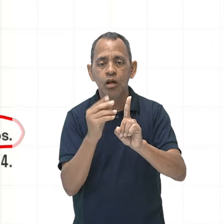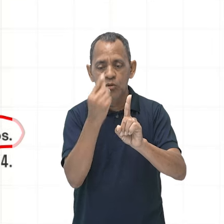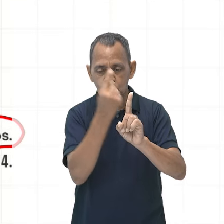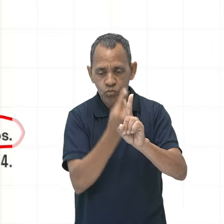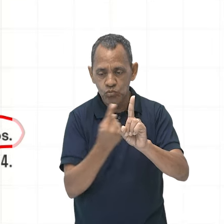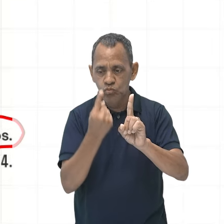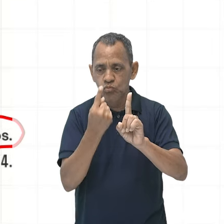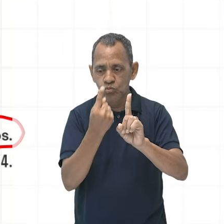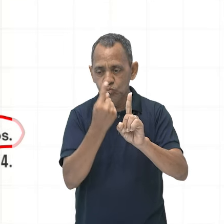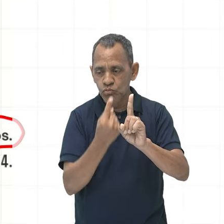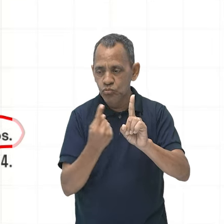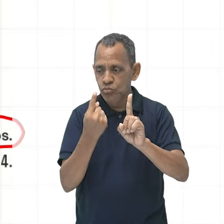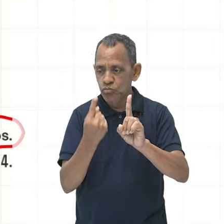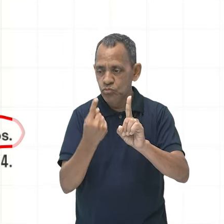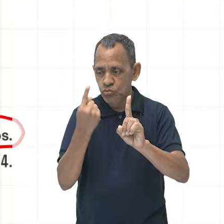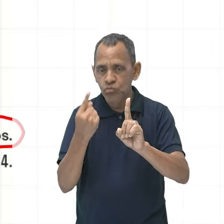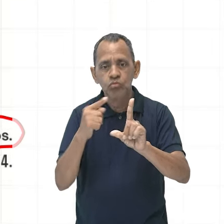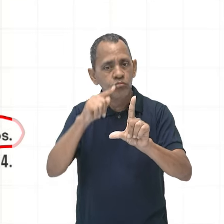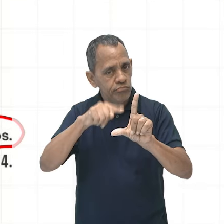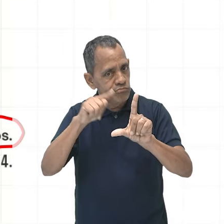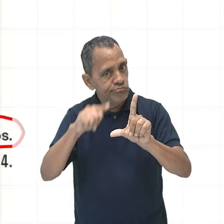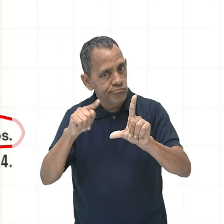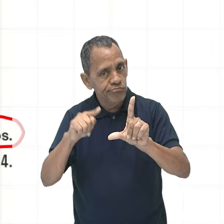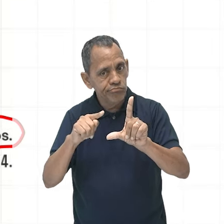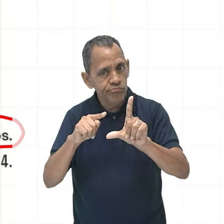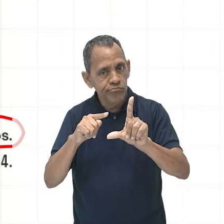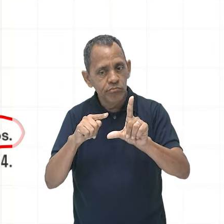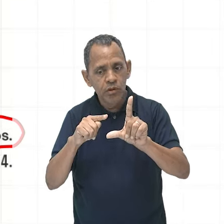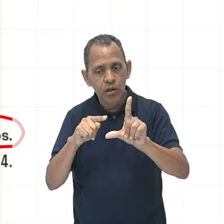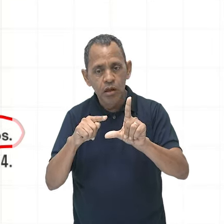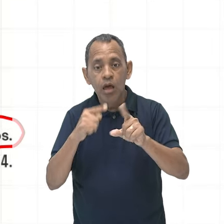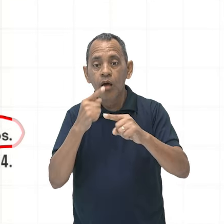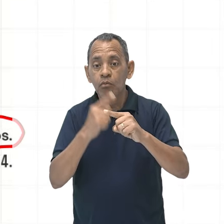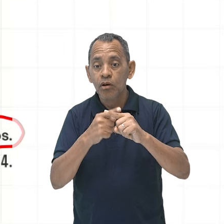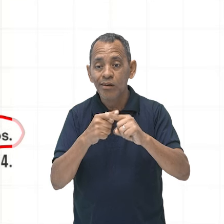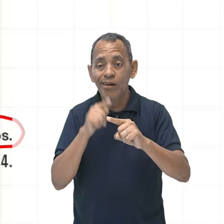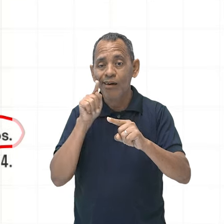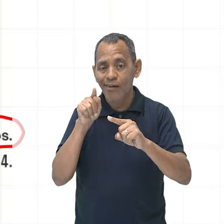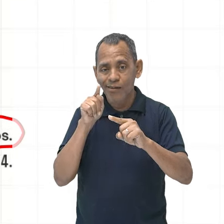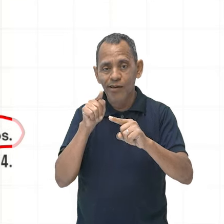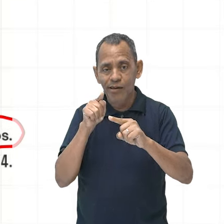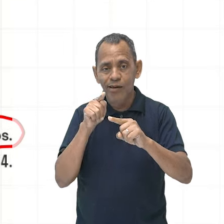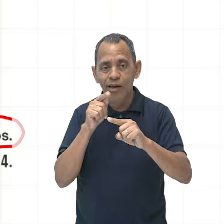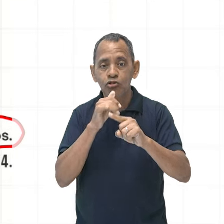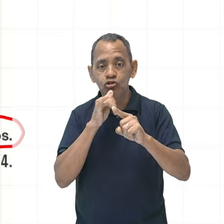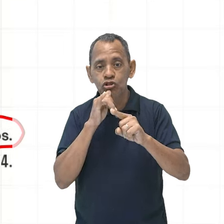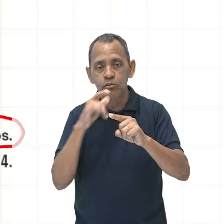gente tem variando em 2 graus a temperatura, né? Em cada